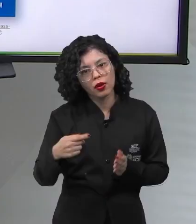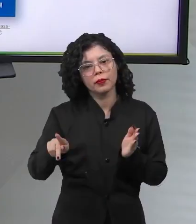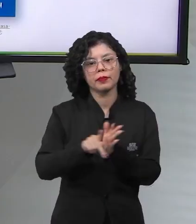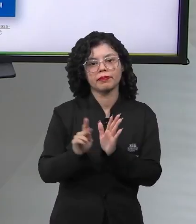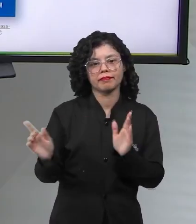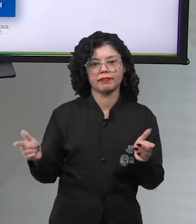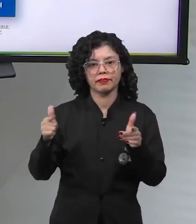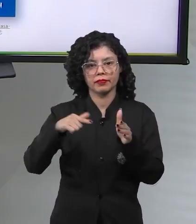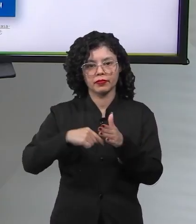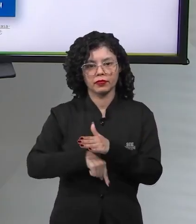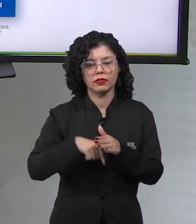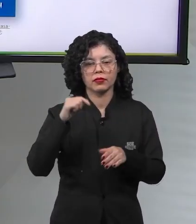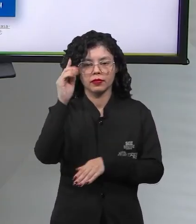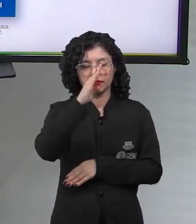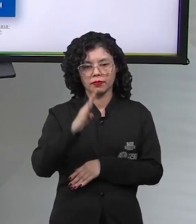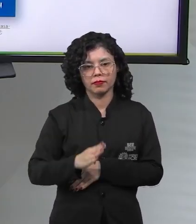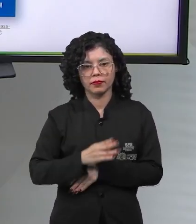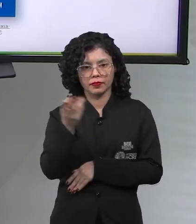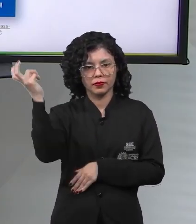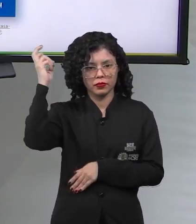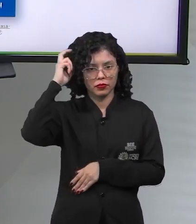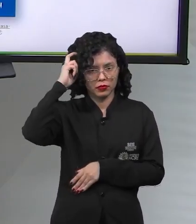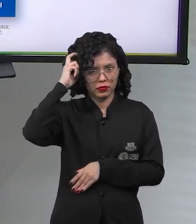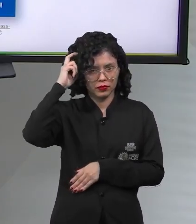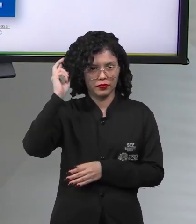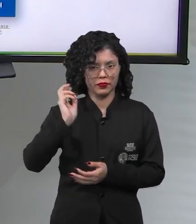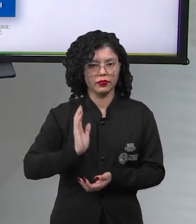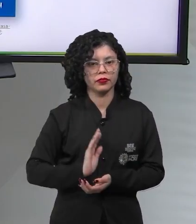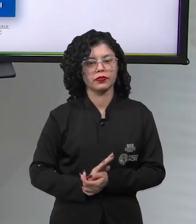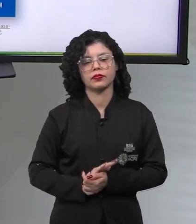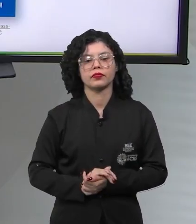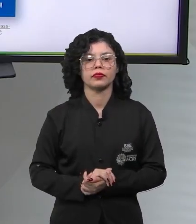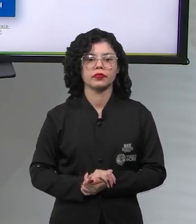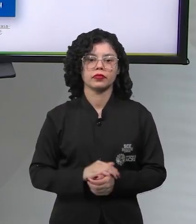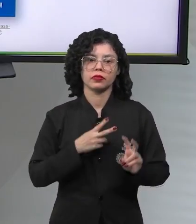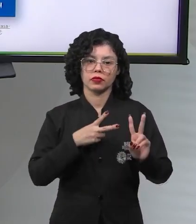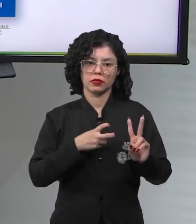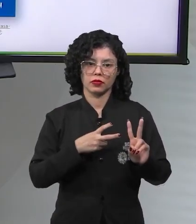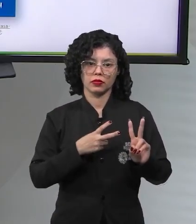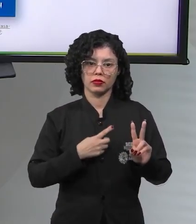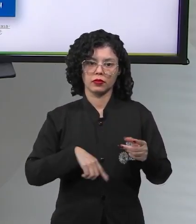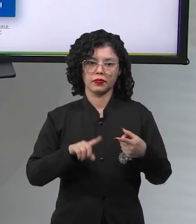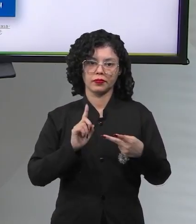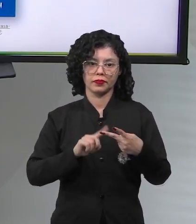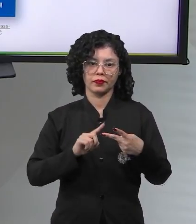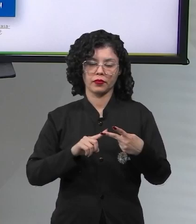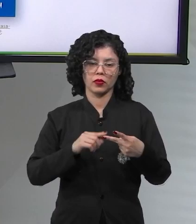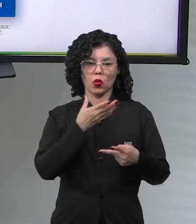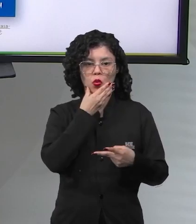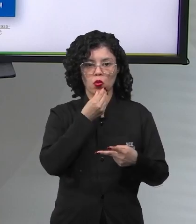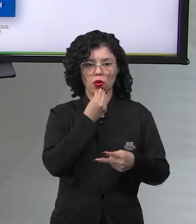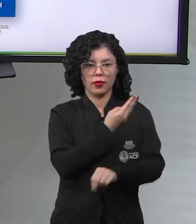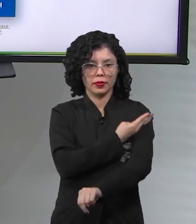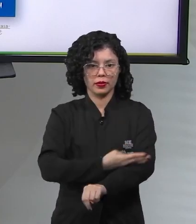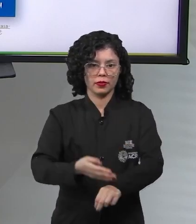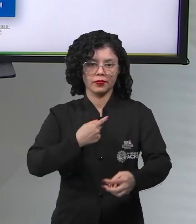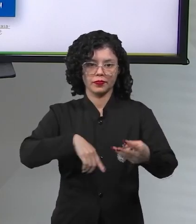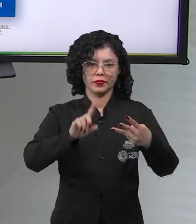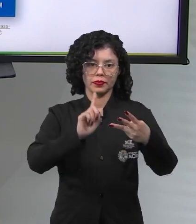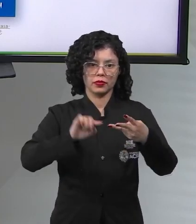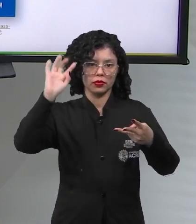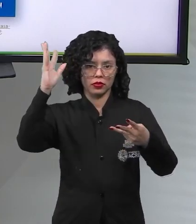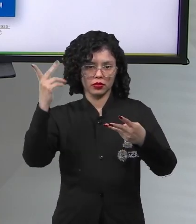foi inserido na cultura brasileira. Indígena, o homem branco e o negro,